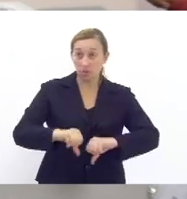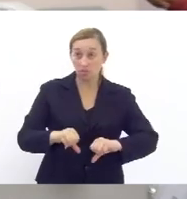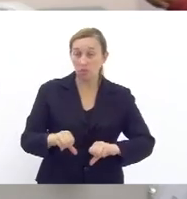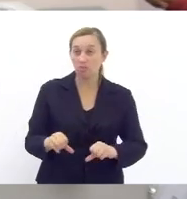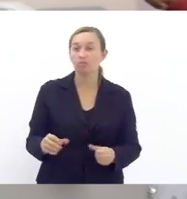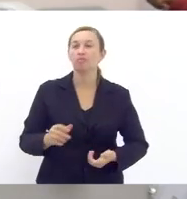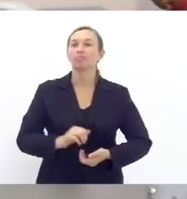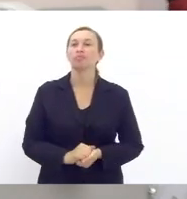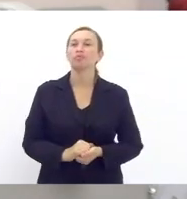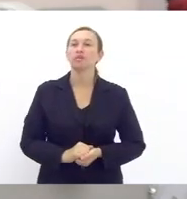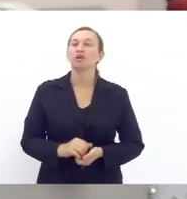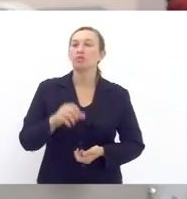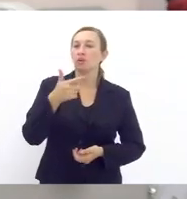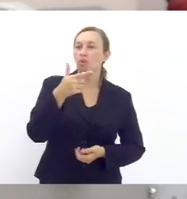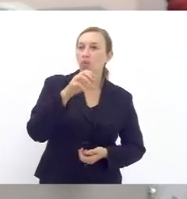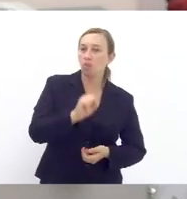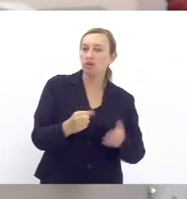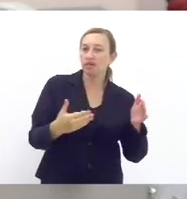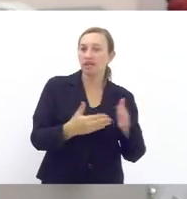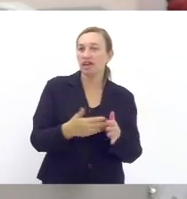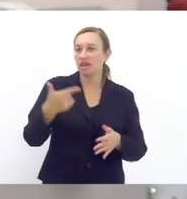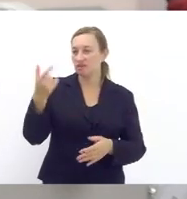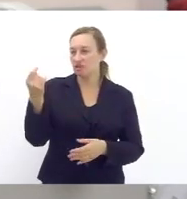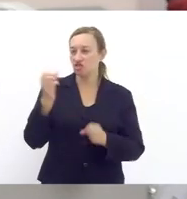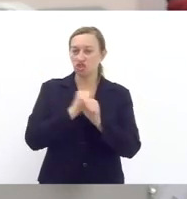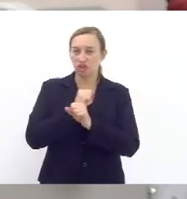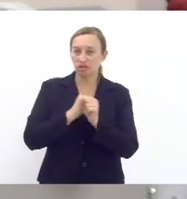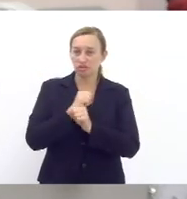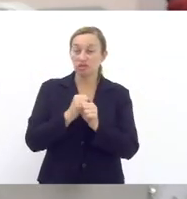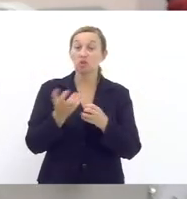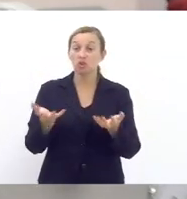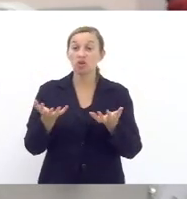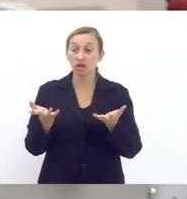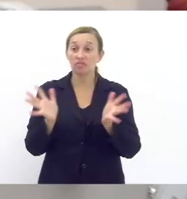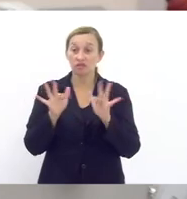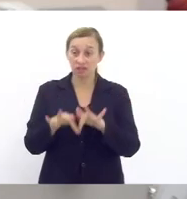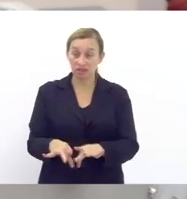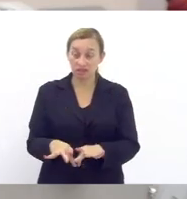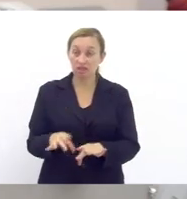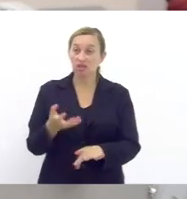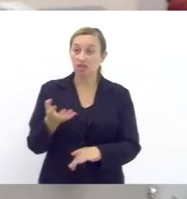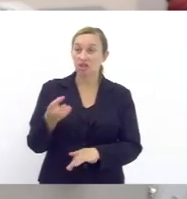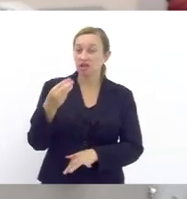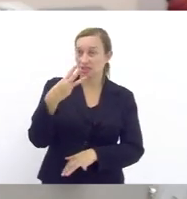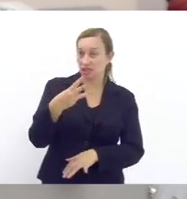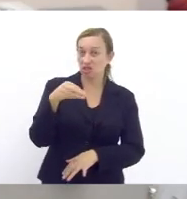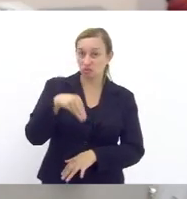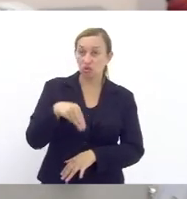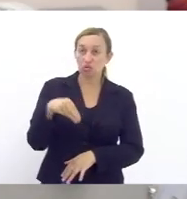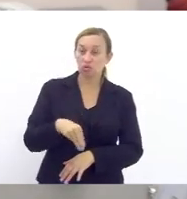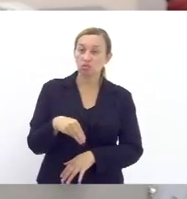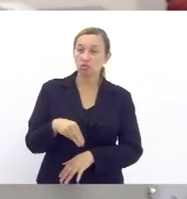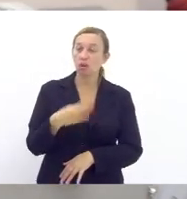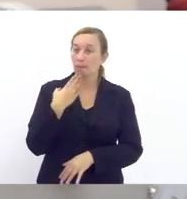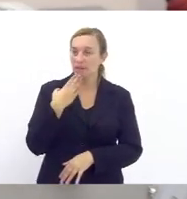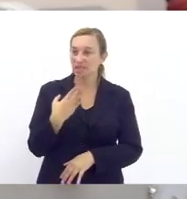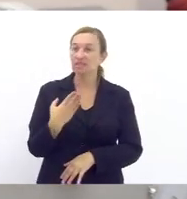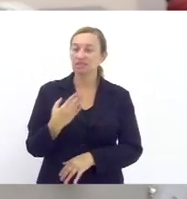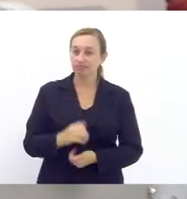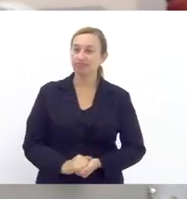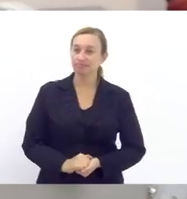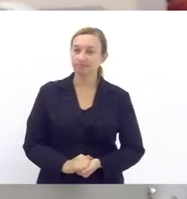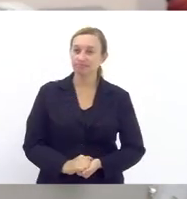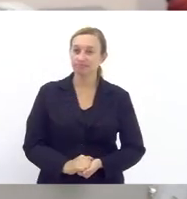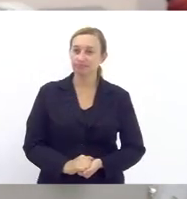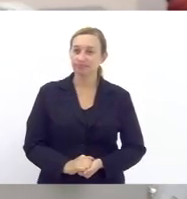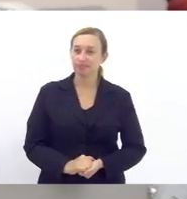8 a 20 anos então eu quero concluir já que são três minutos pedindo para que essa